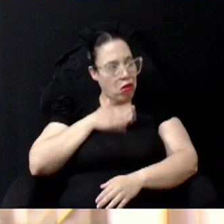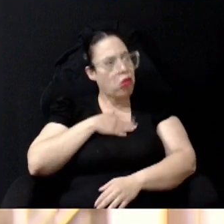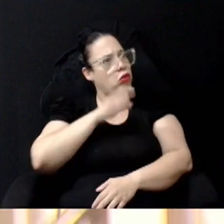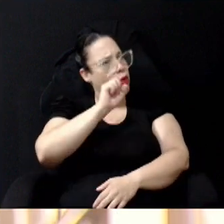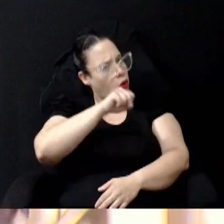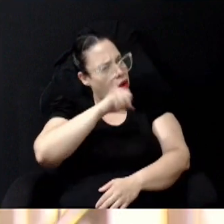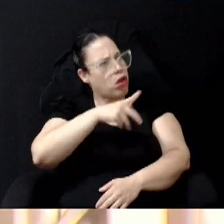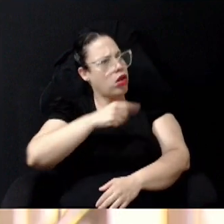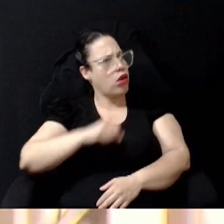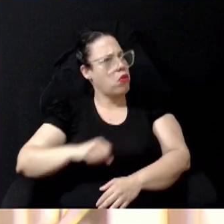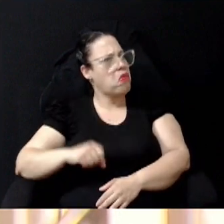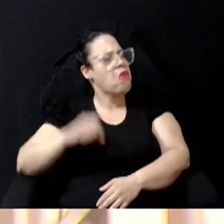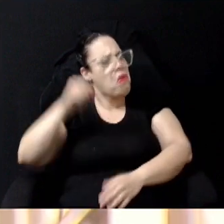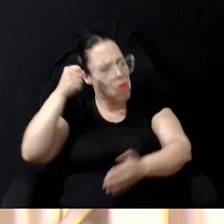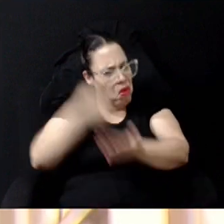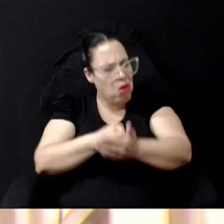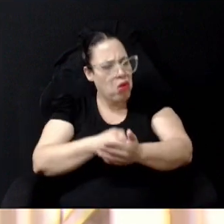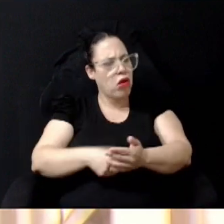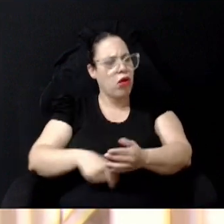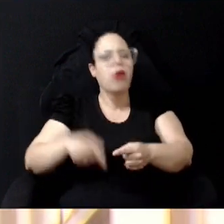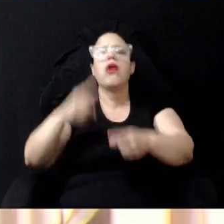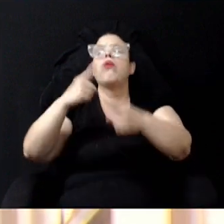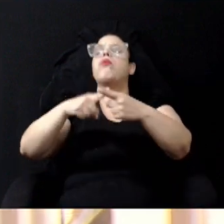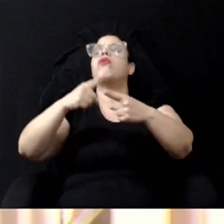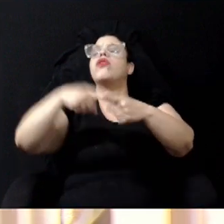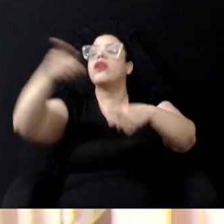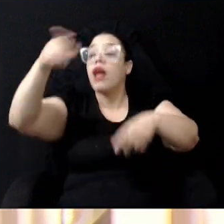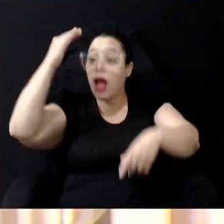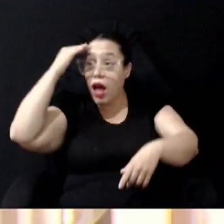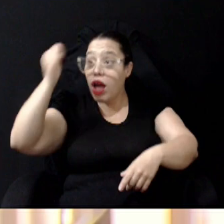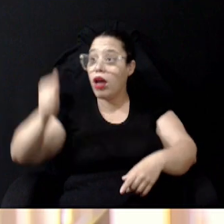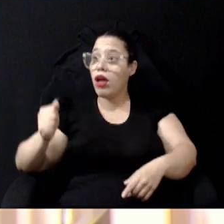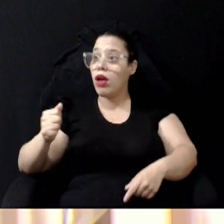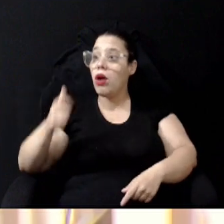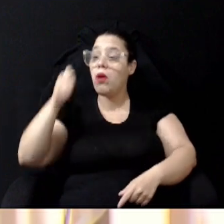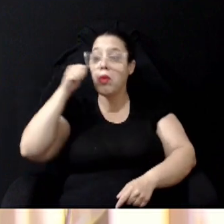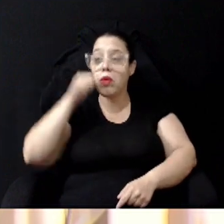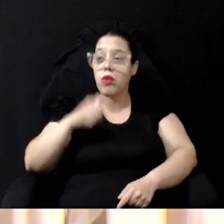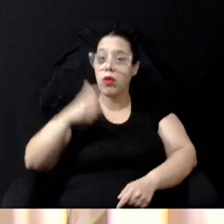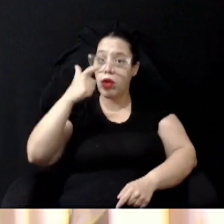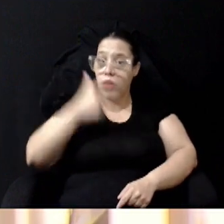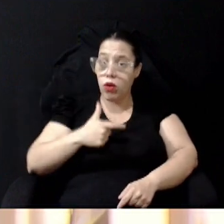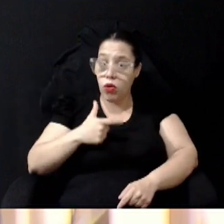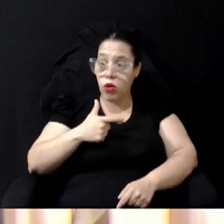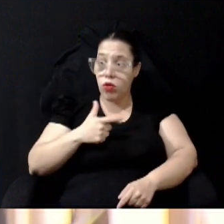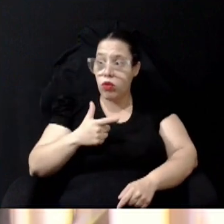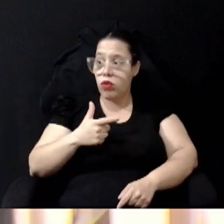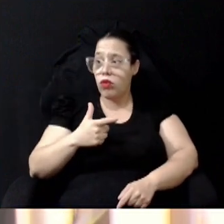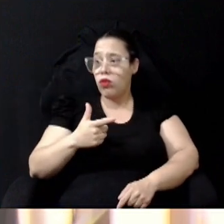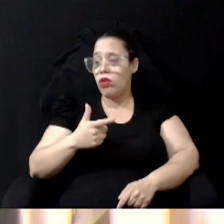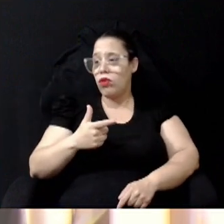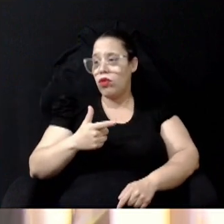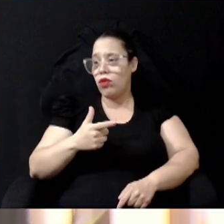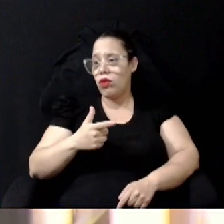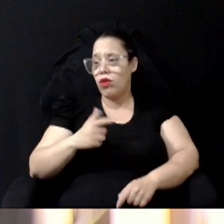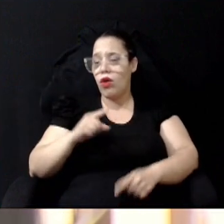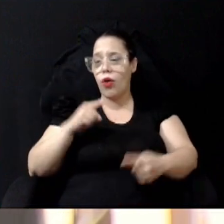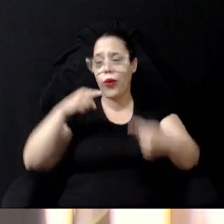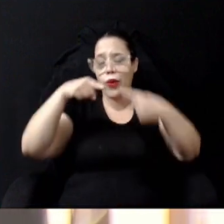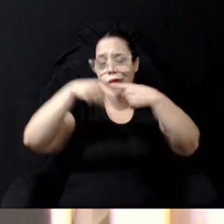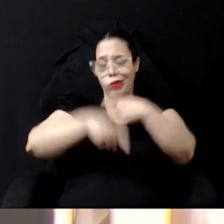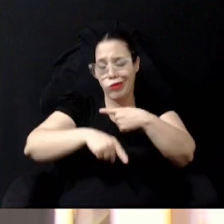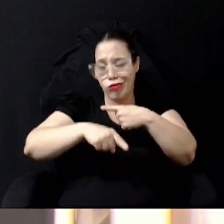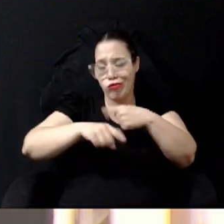dou muita. Sabe por quê? Porque para uma mulher com o meu perfil, o contrário das